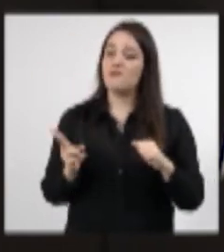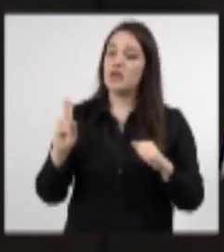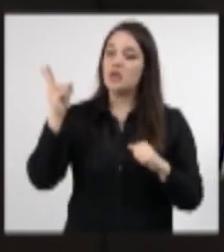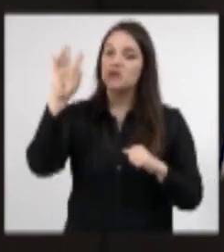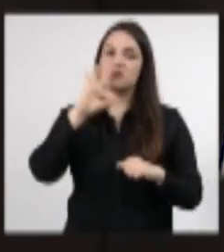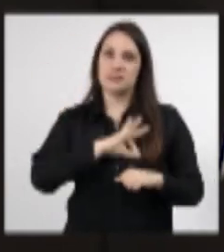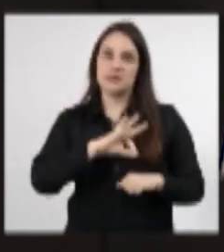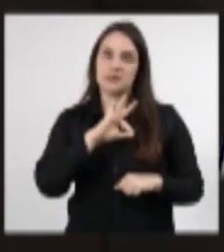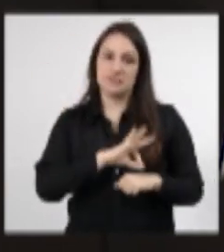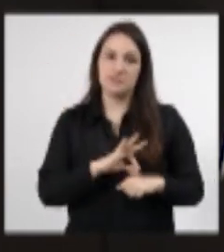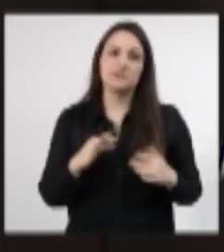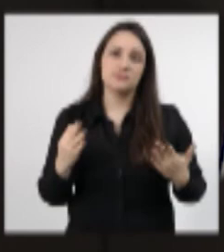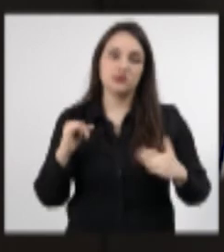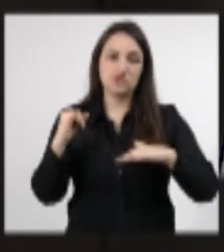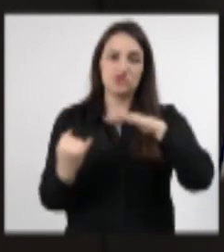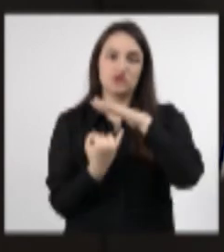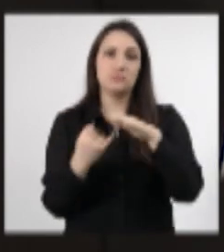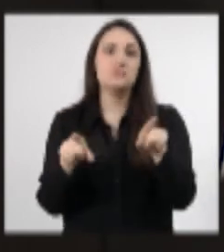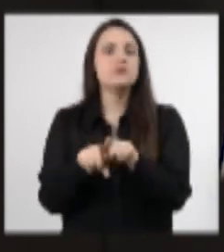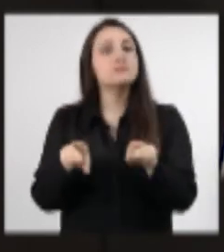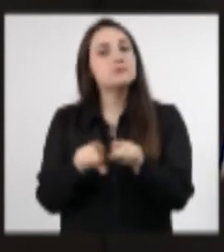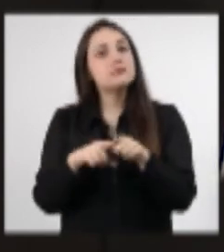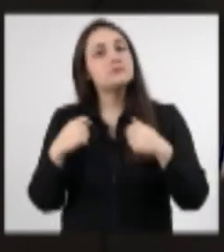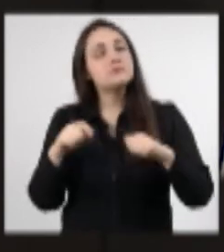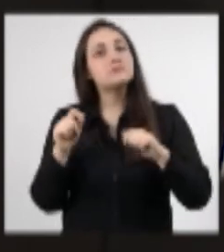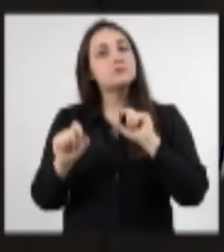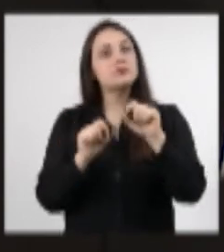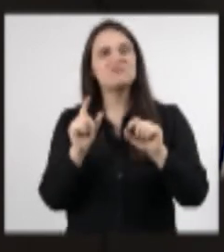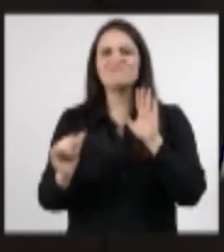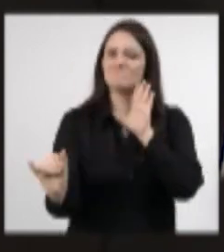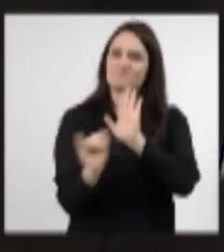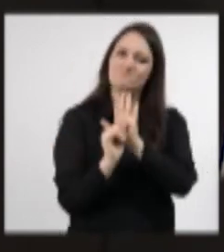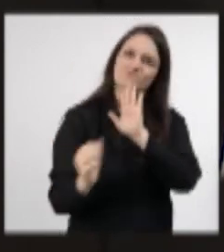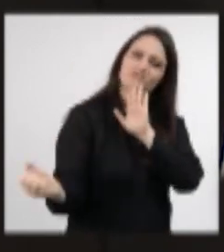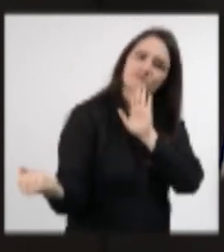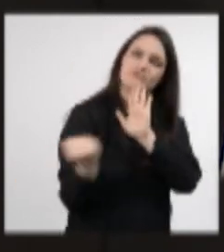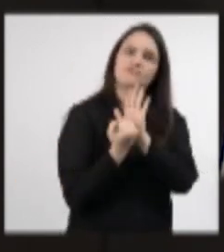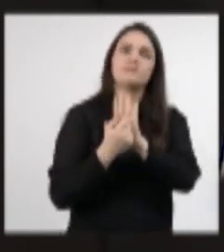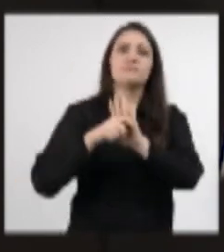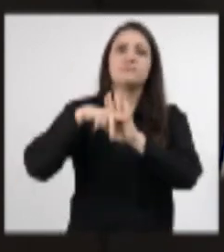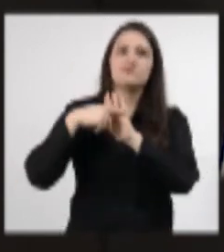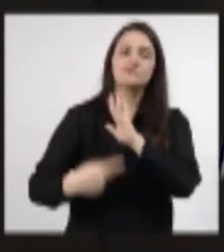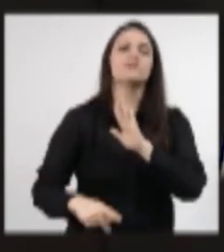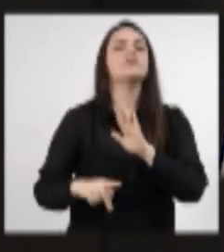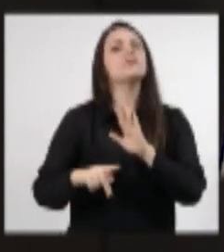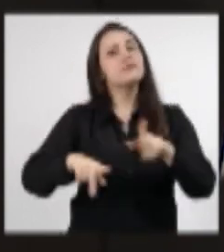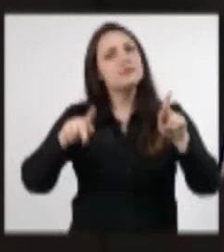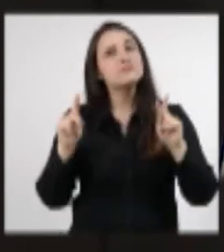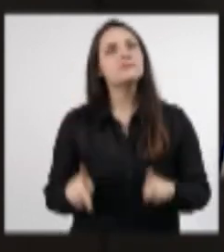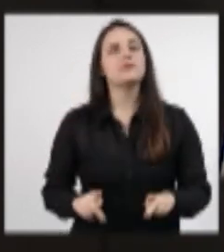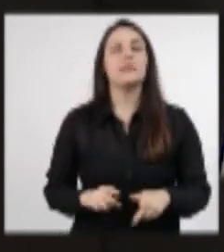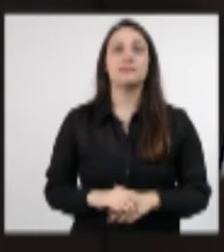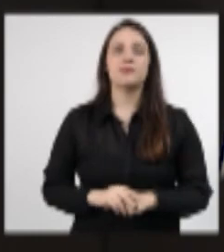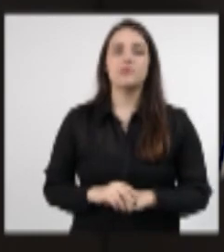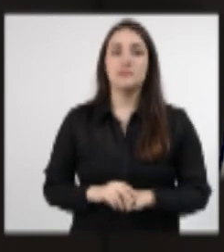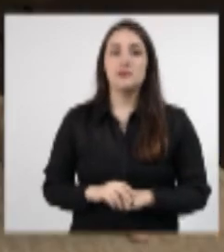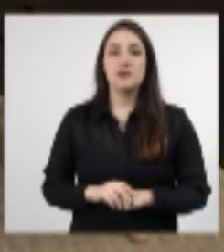valorização da própria instituição, como a questão da identidade mesmo por parte da